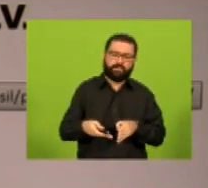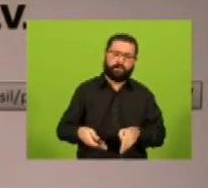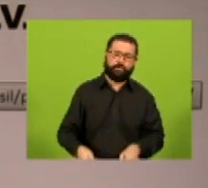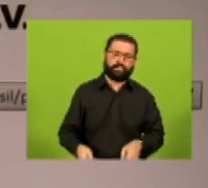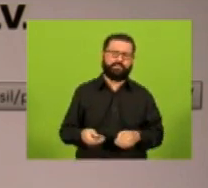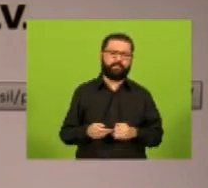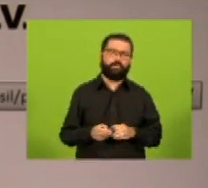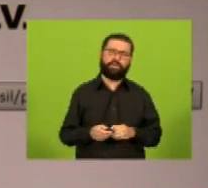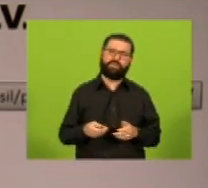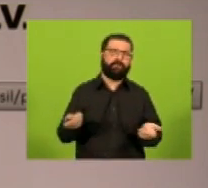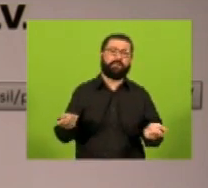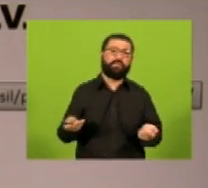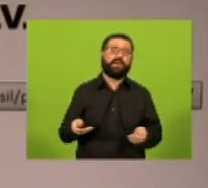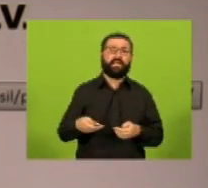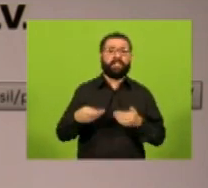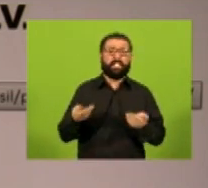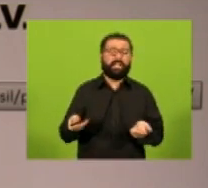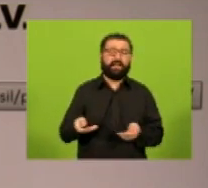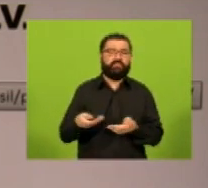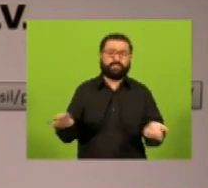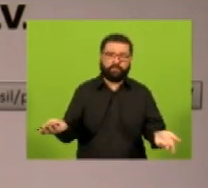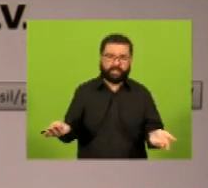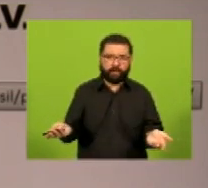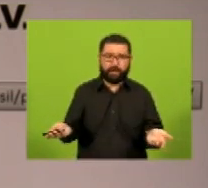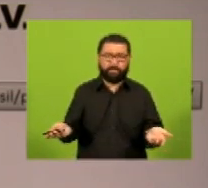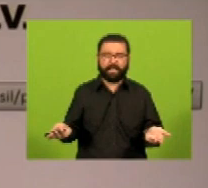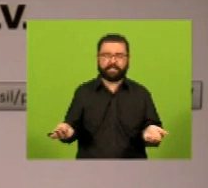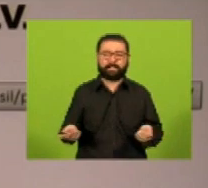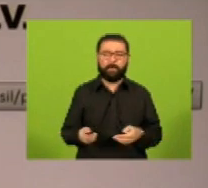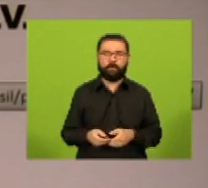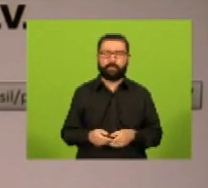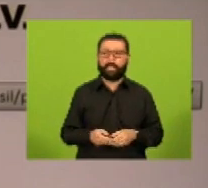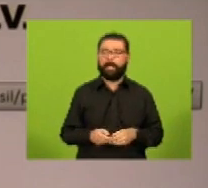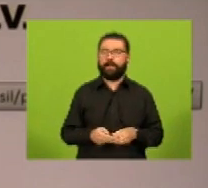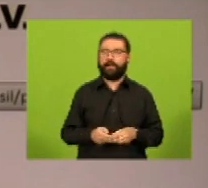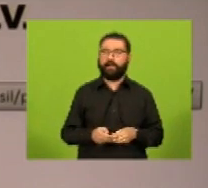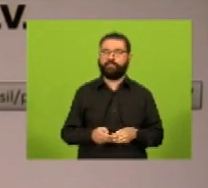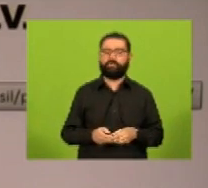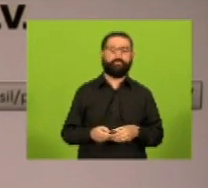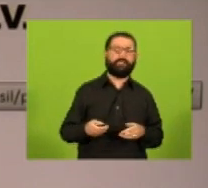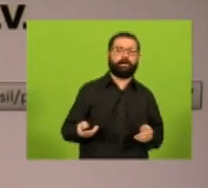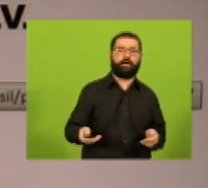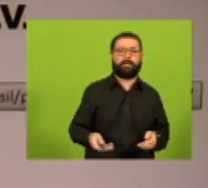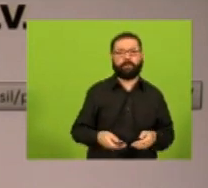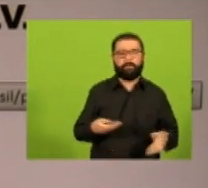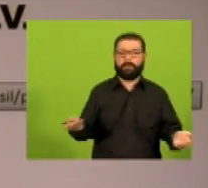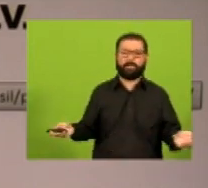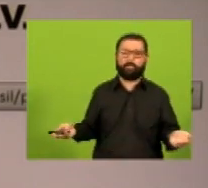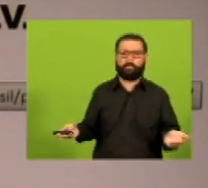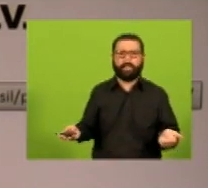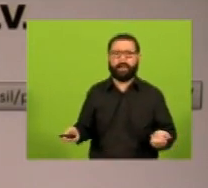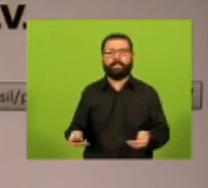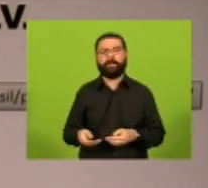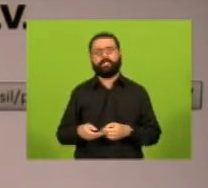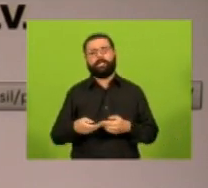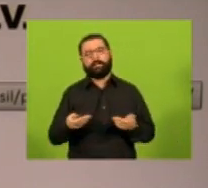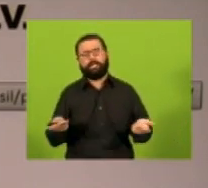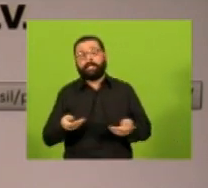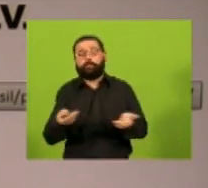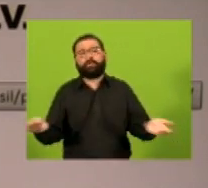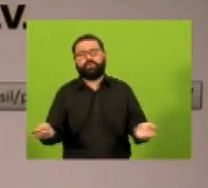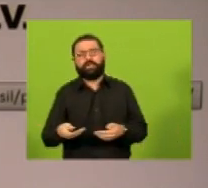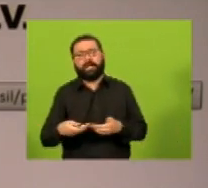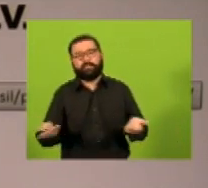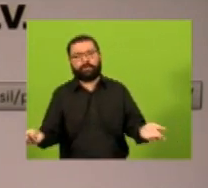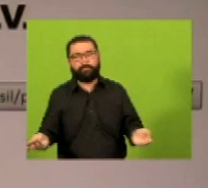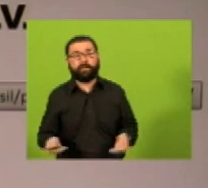vai se unindo à outra e vai ter o gotejamento, e aí você não vai ter uma aplicação de forma adequada, uma aplicação apropriada, que